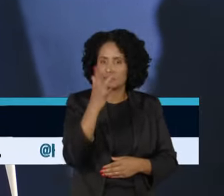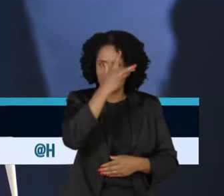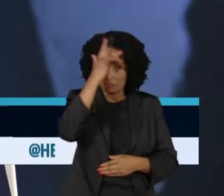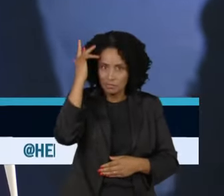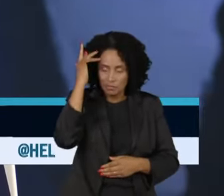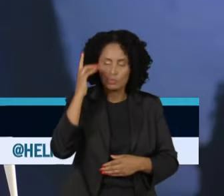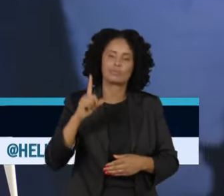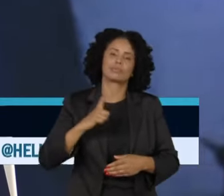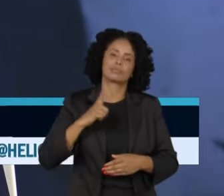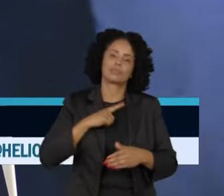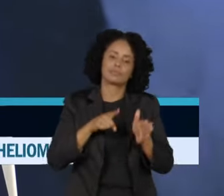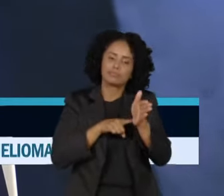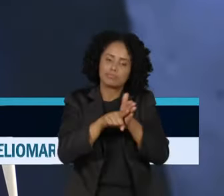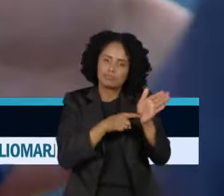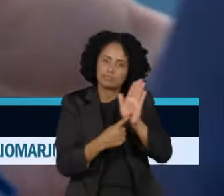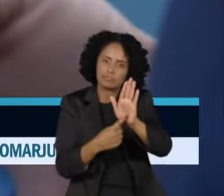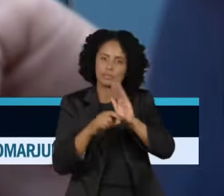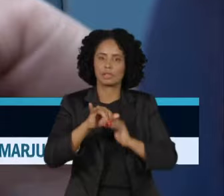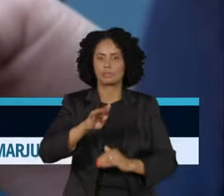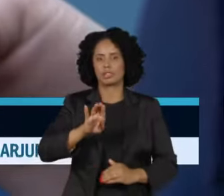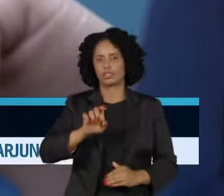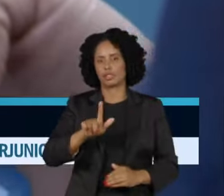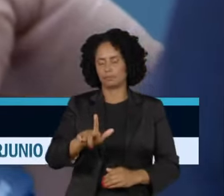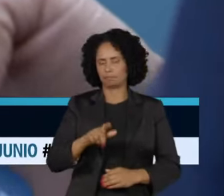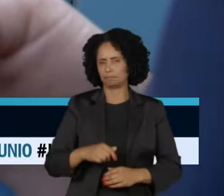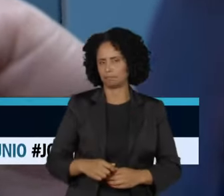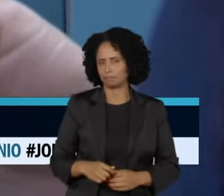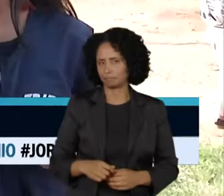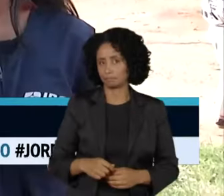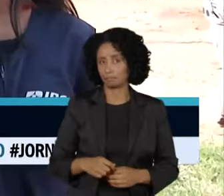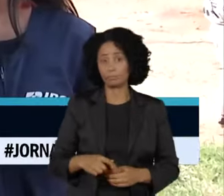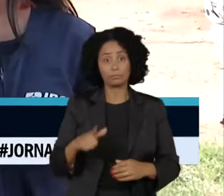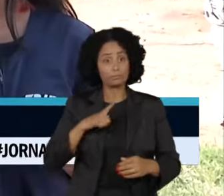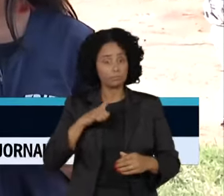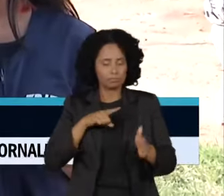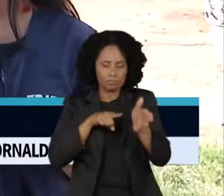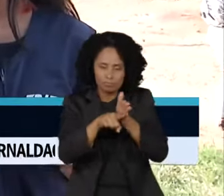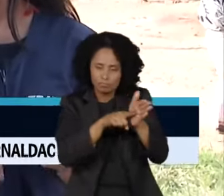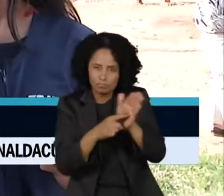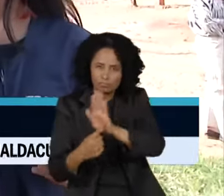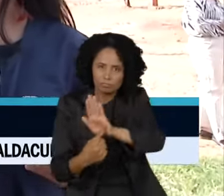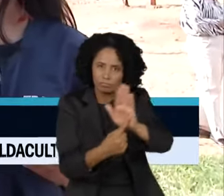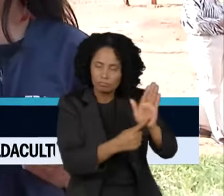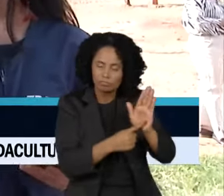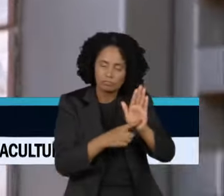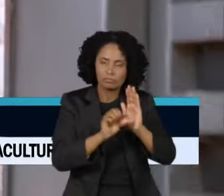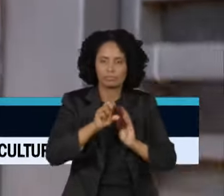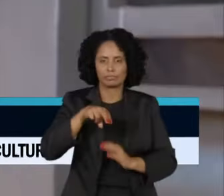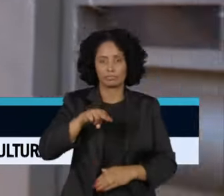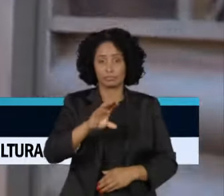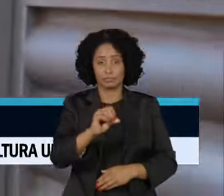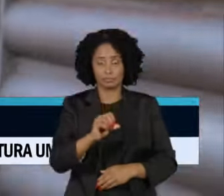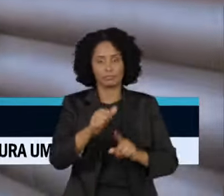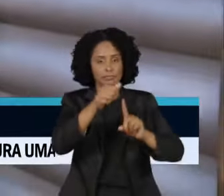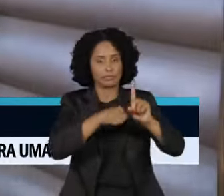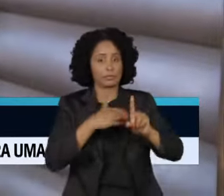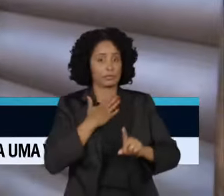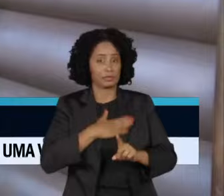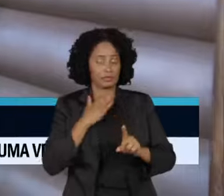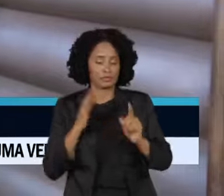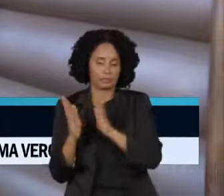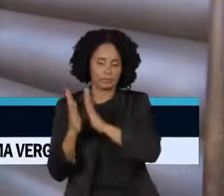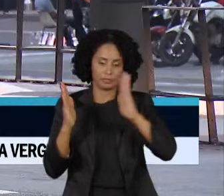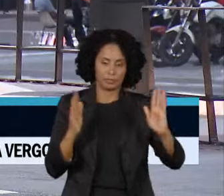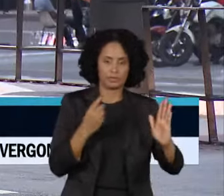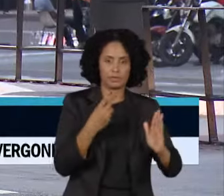2022, divulgada hoje pelo IBGE. O dado é baseado nas coletas realizadas pelo Censo Demográfico de agosto até 25